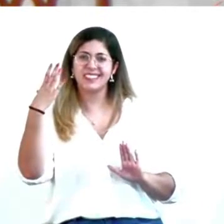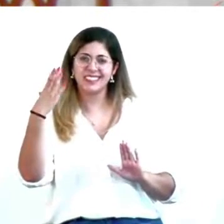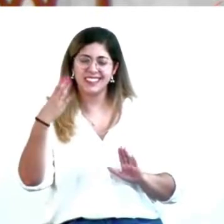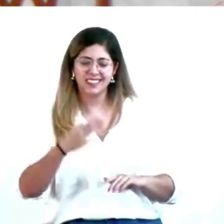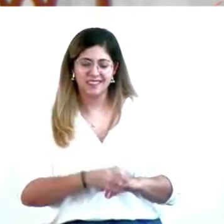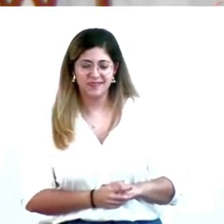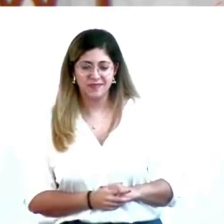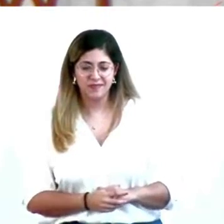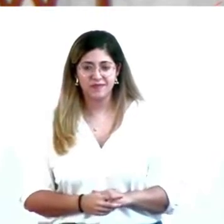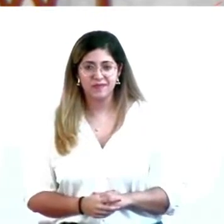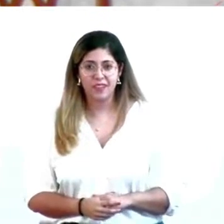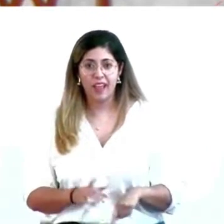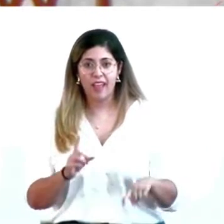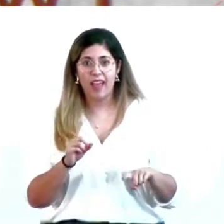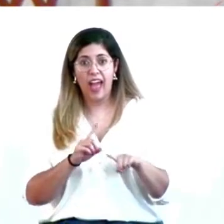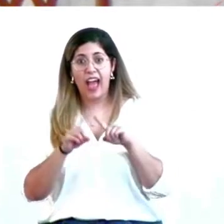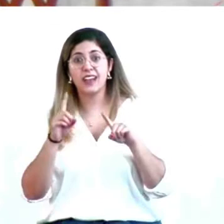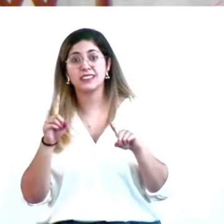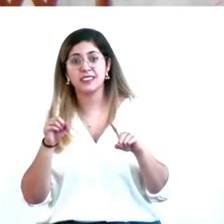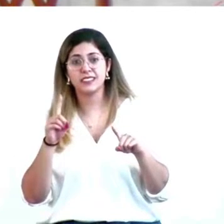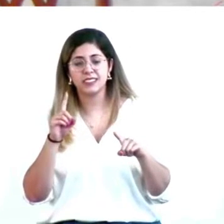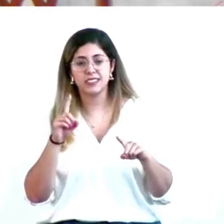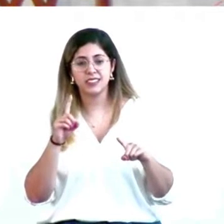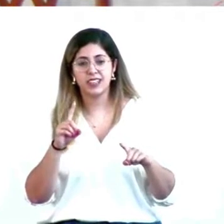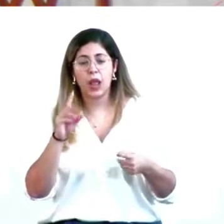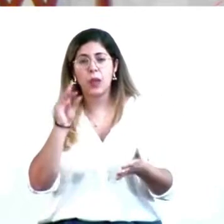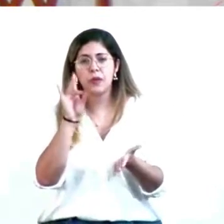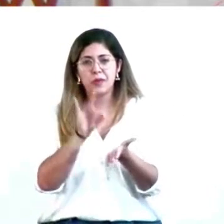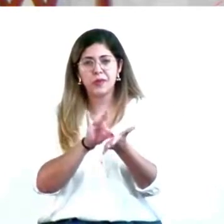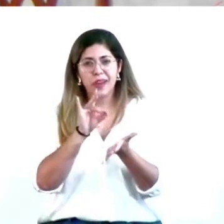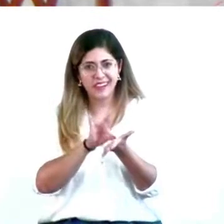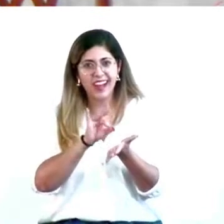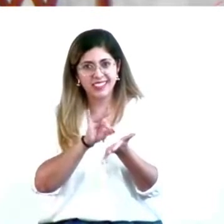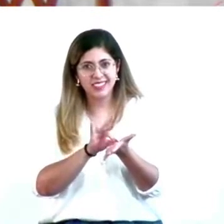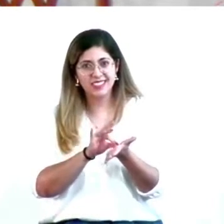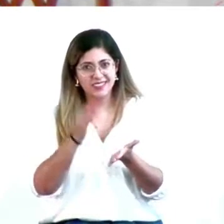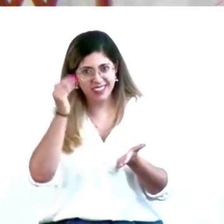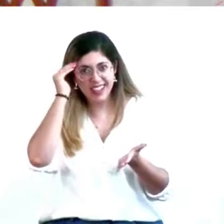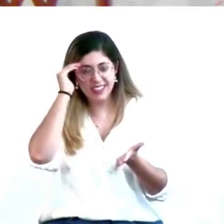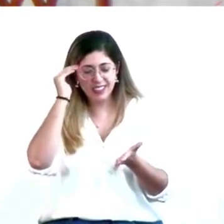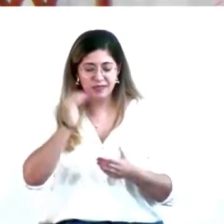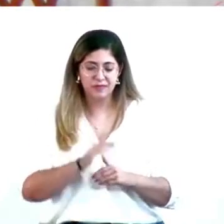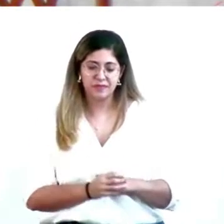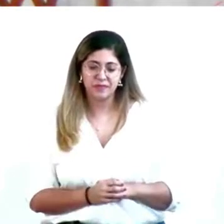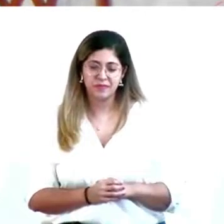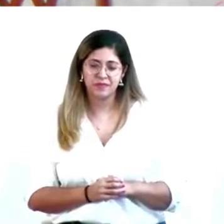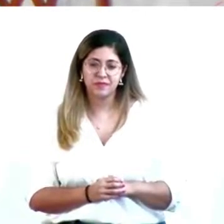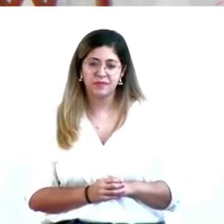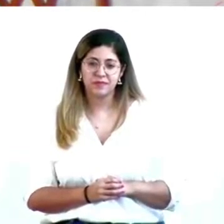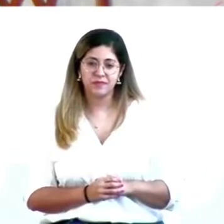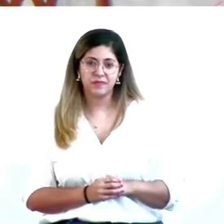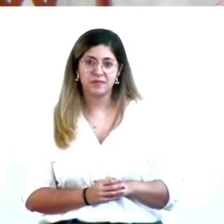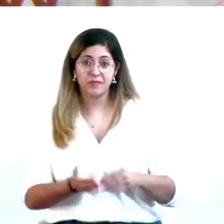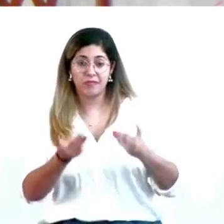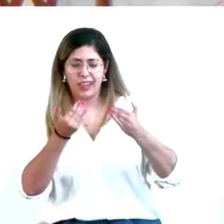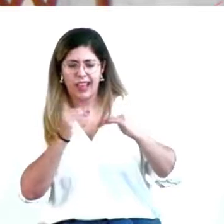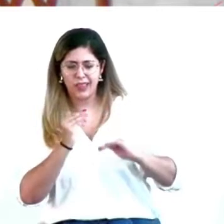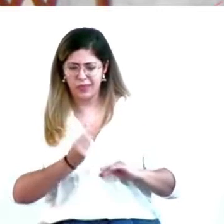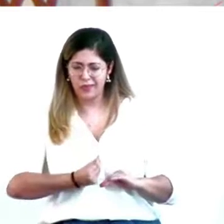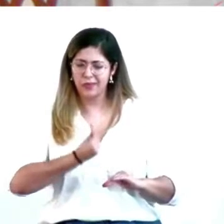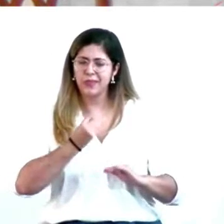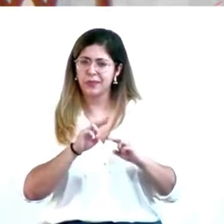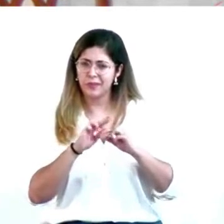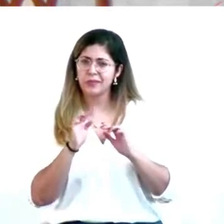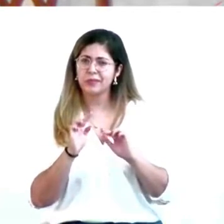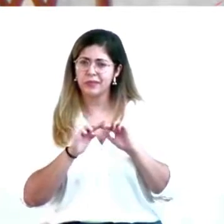mas uma realidade. Por isso que o Espírito habita em nós. Mas como